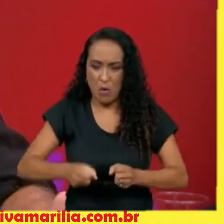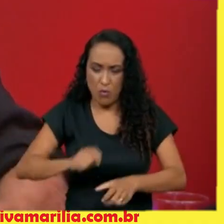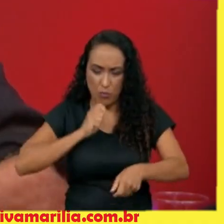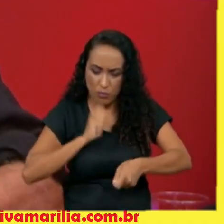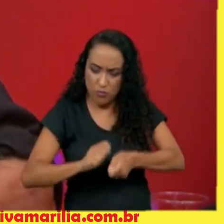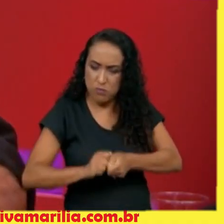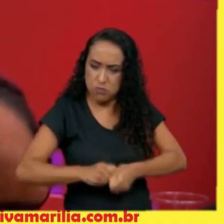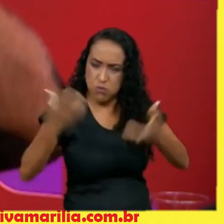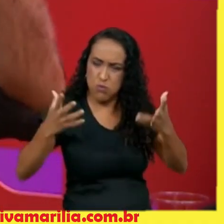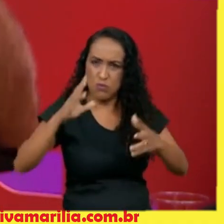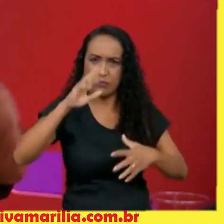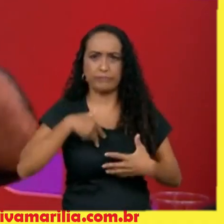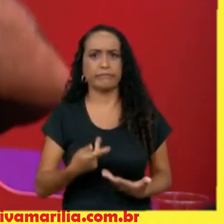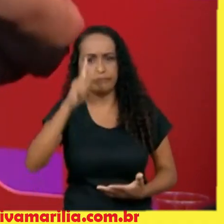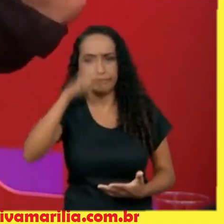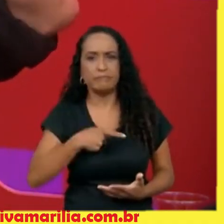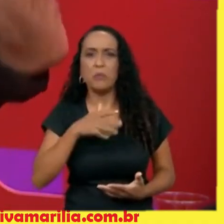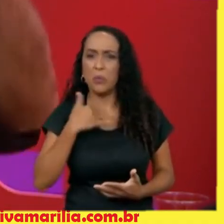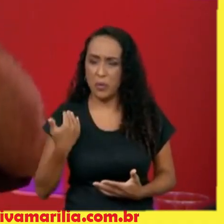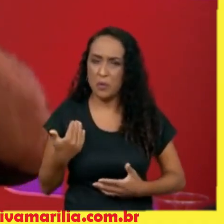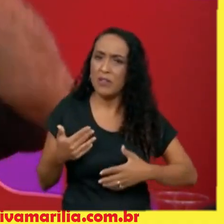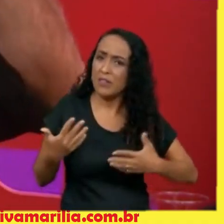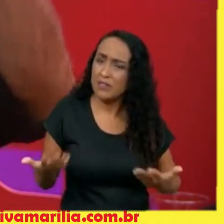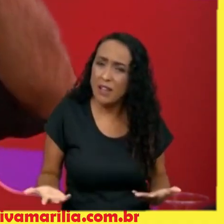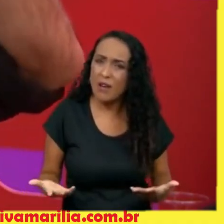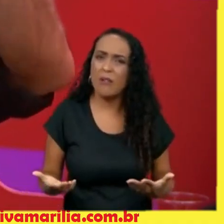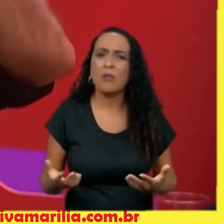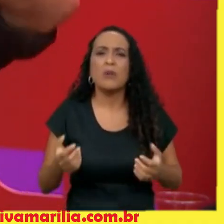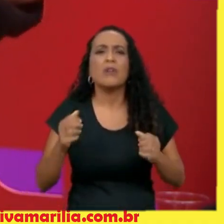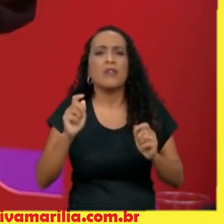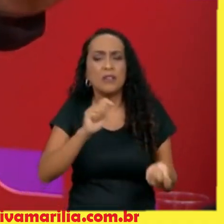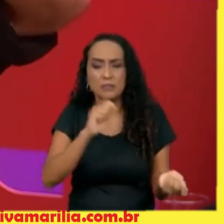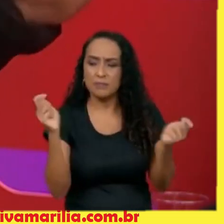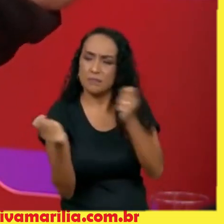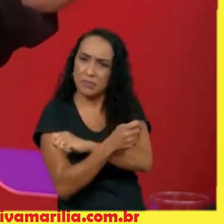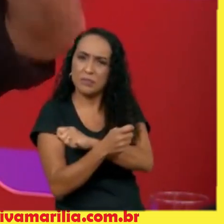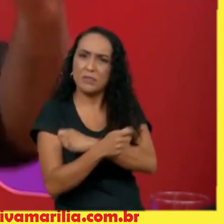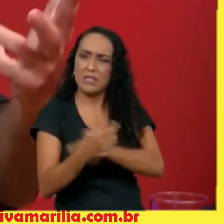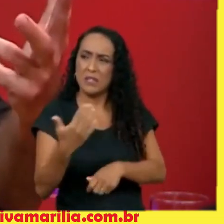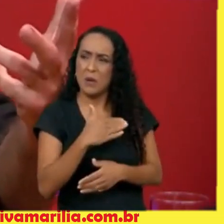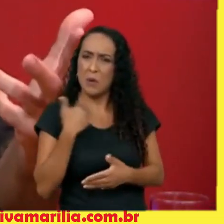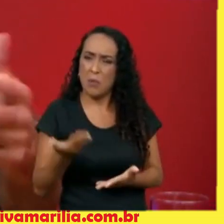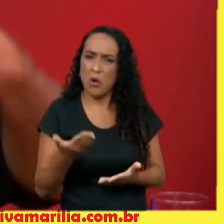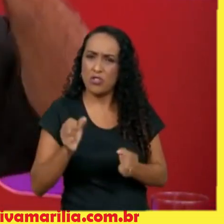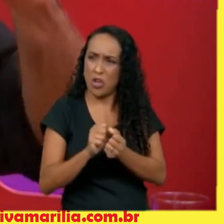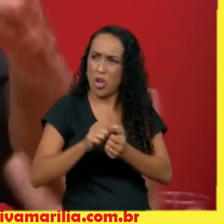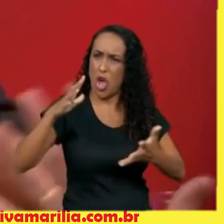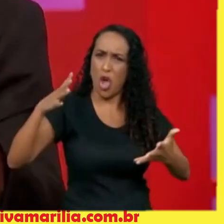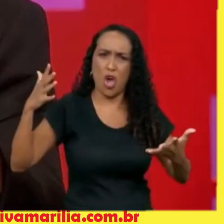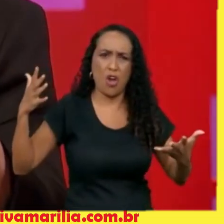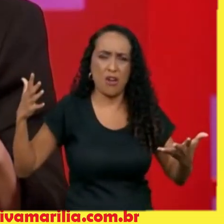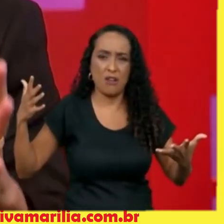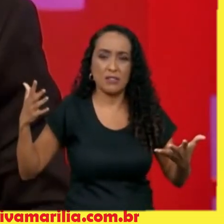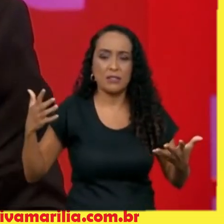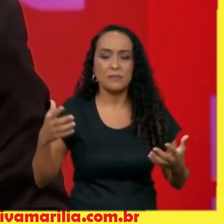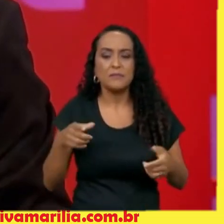nas sombras, etc, etc. E você pode, entende? Contrapor a isso uma morte gloriosa, etc. Você dá uma